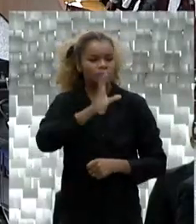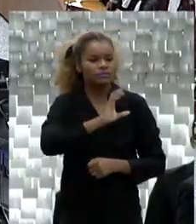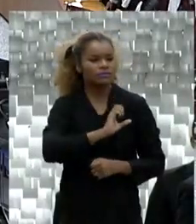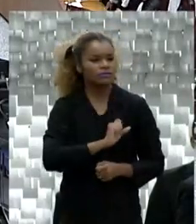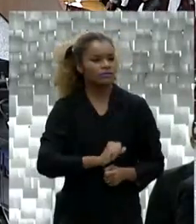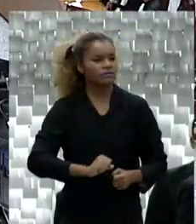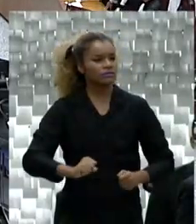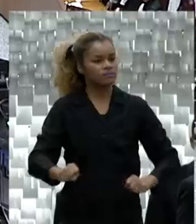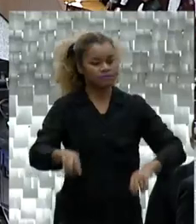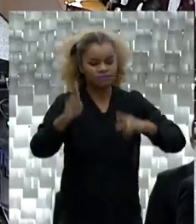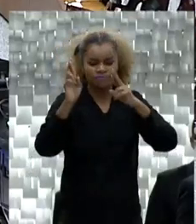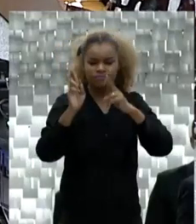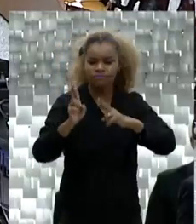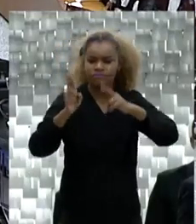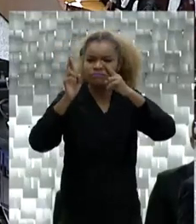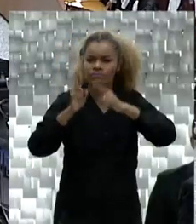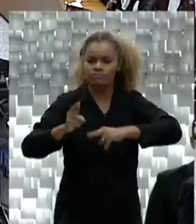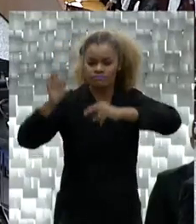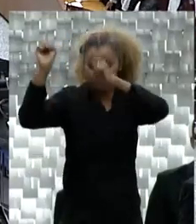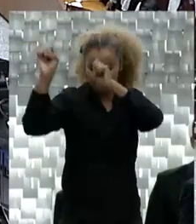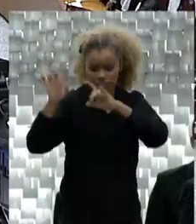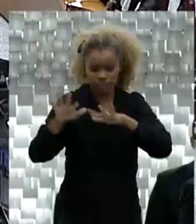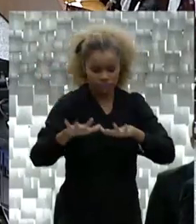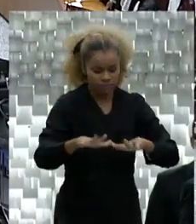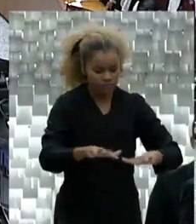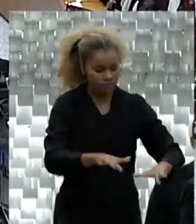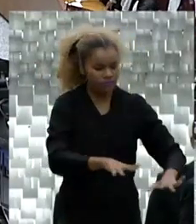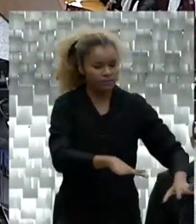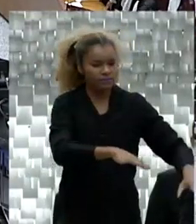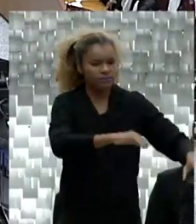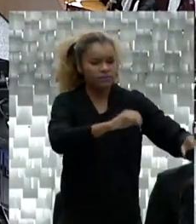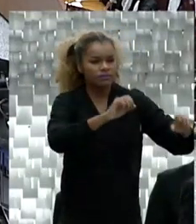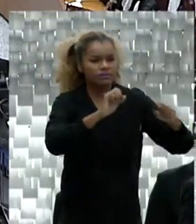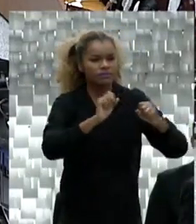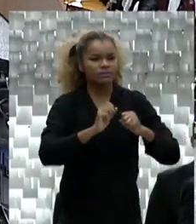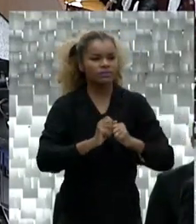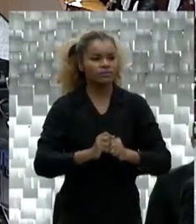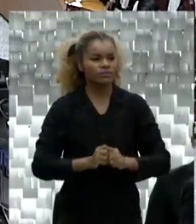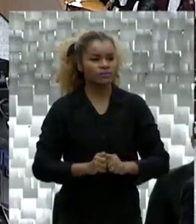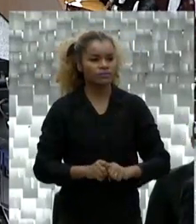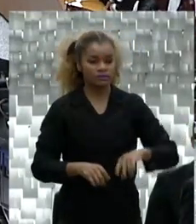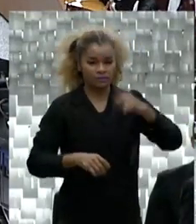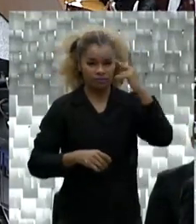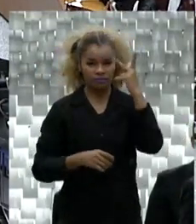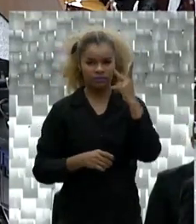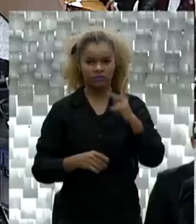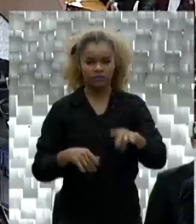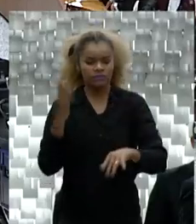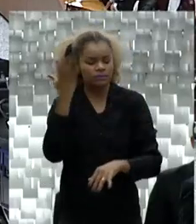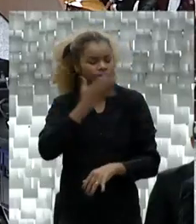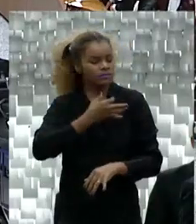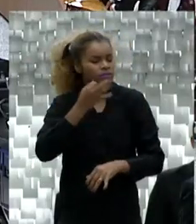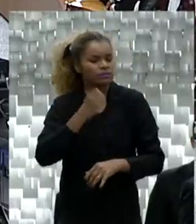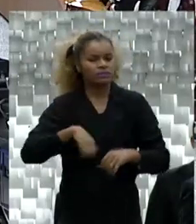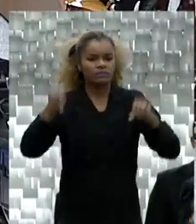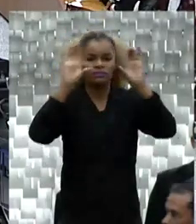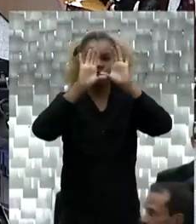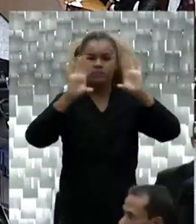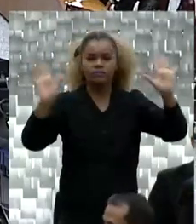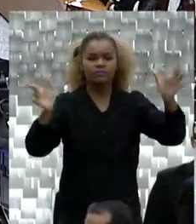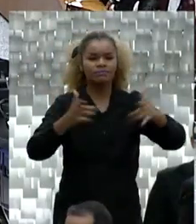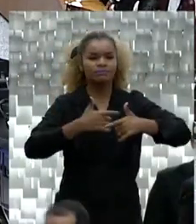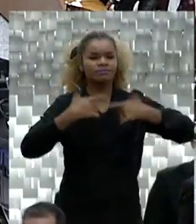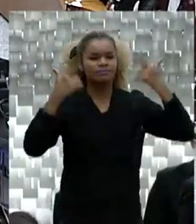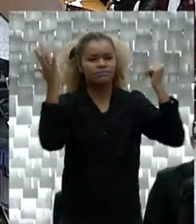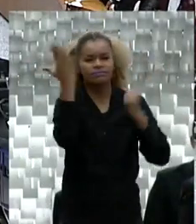vívido de amor e de esperança, a terra desce. Sem teu formoso